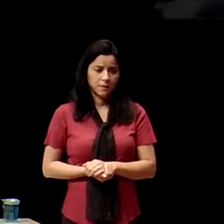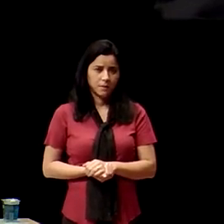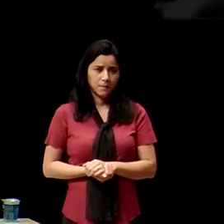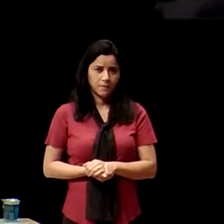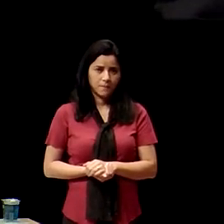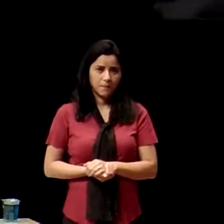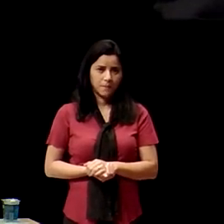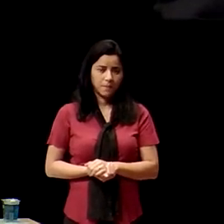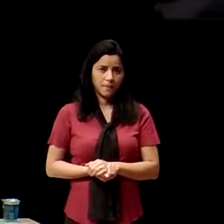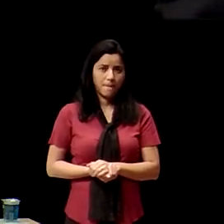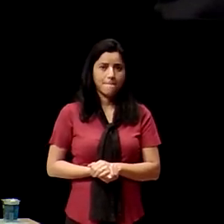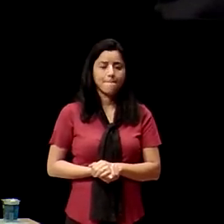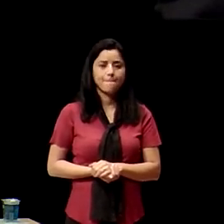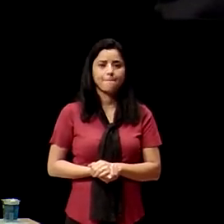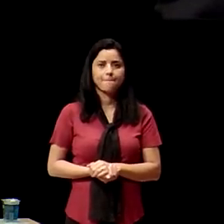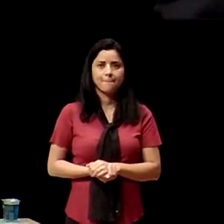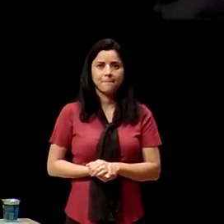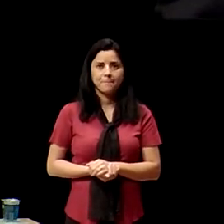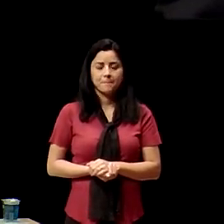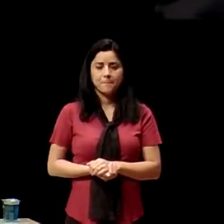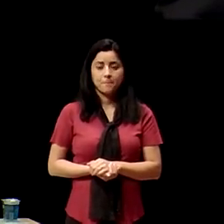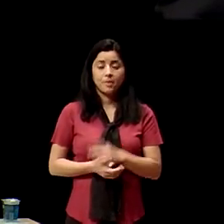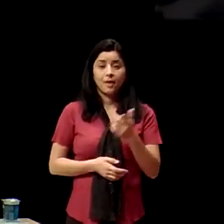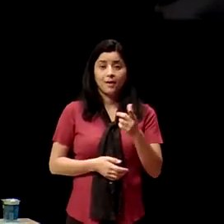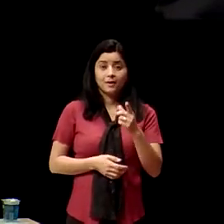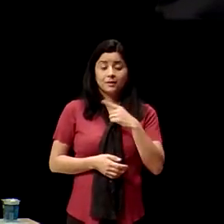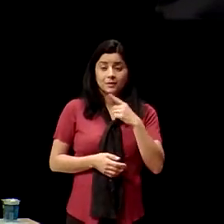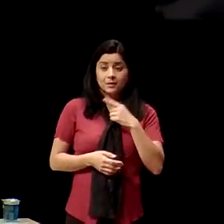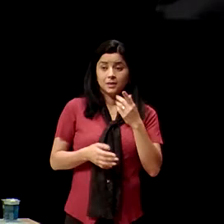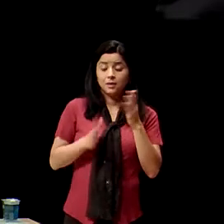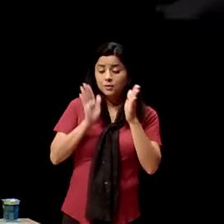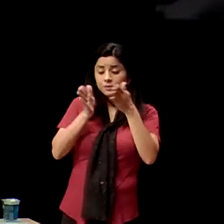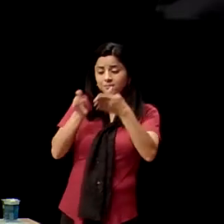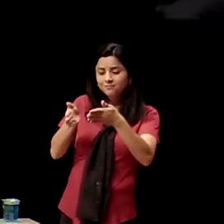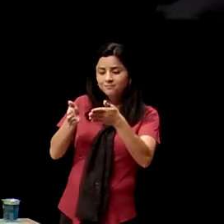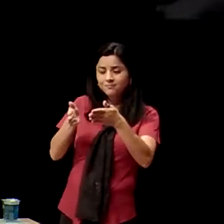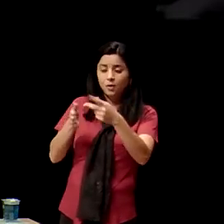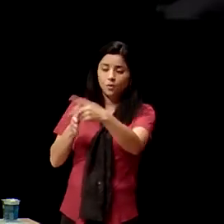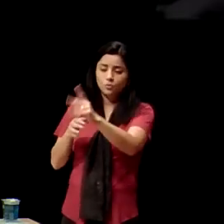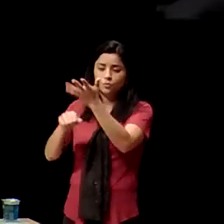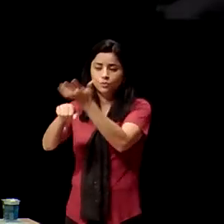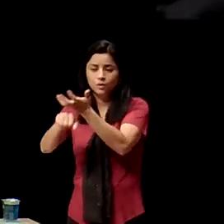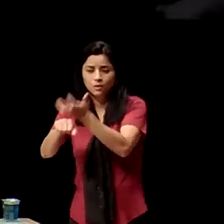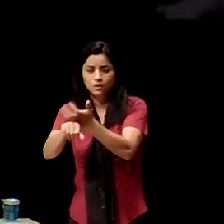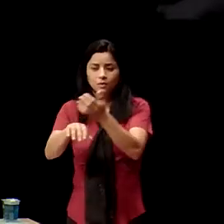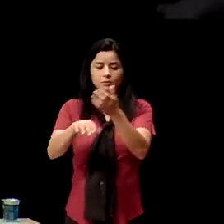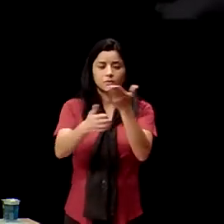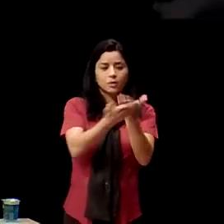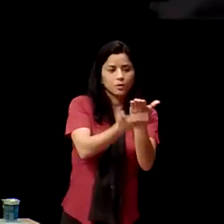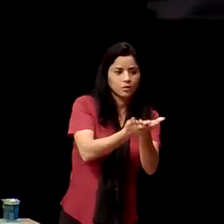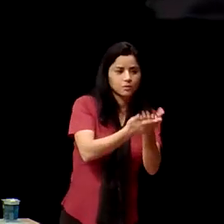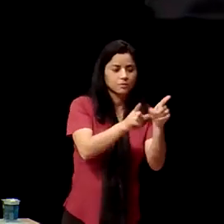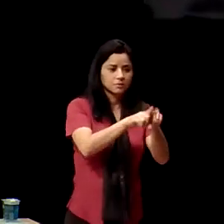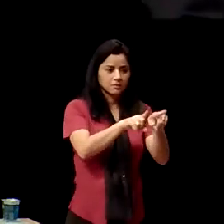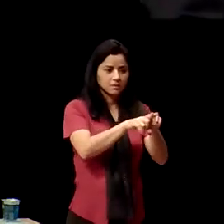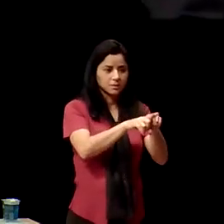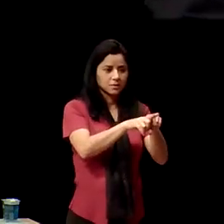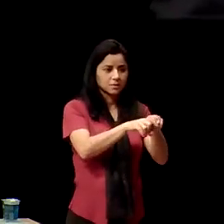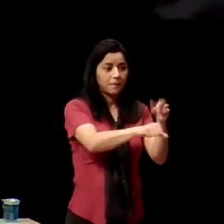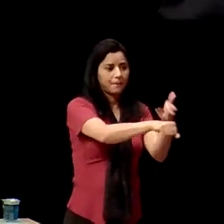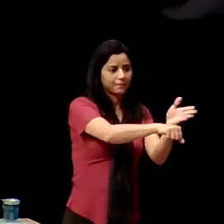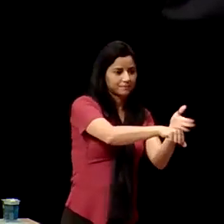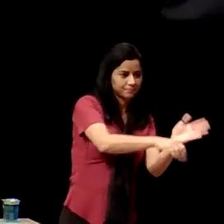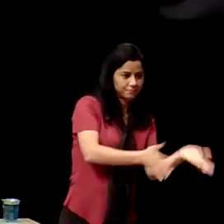studies and practice applications. Com relação às suas disciplinas, aos estudos e também às suas